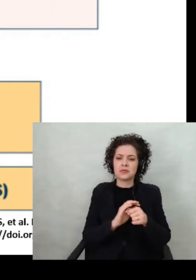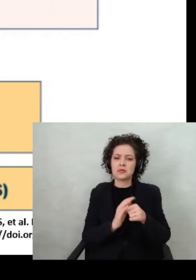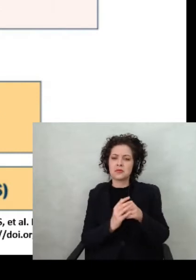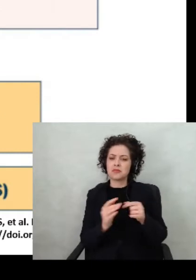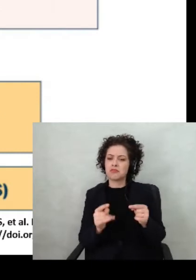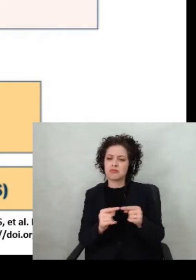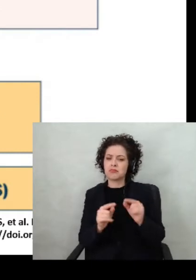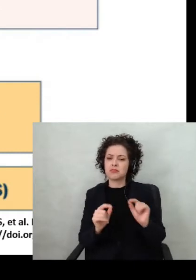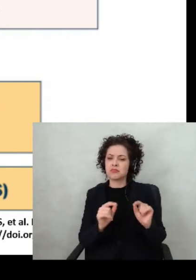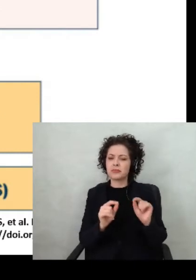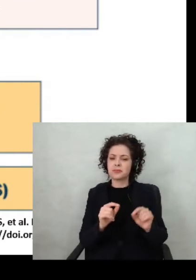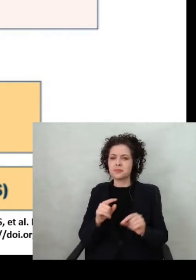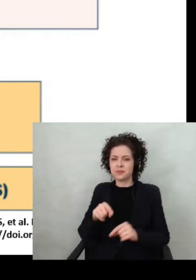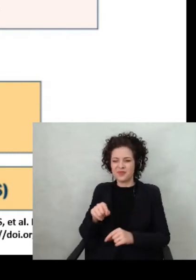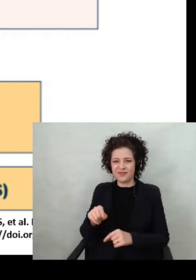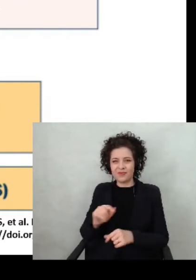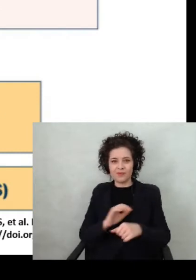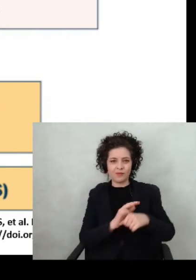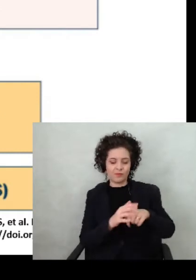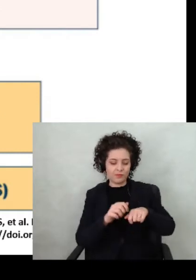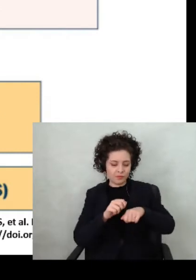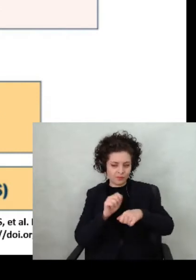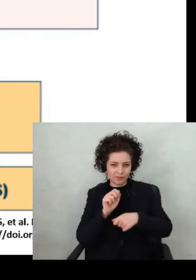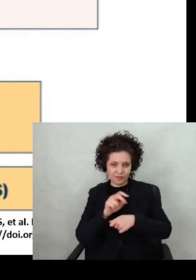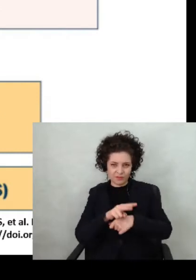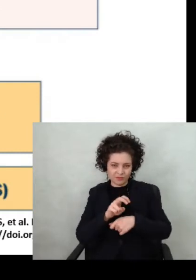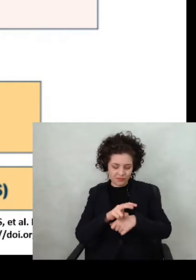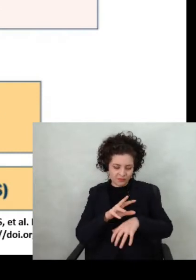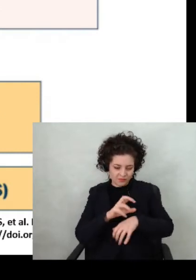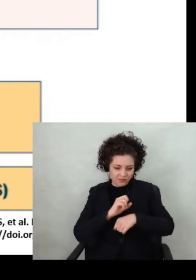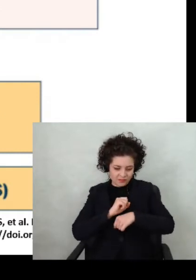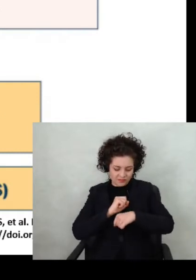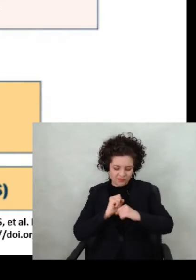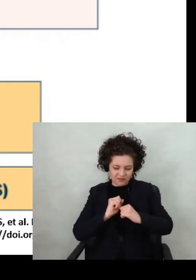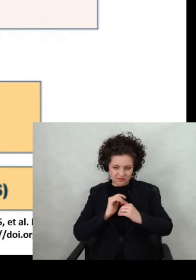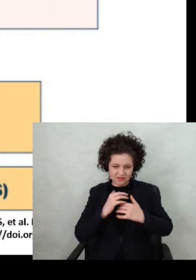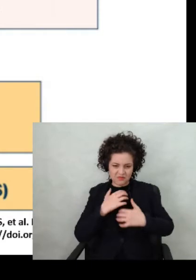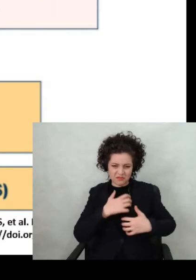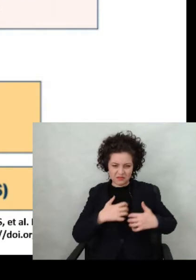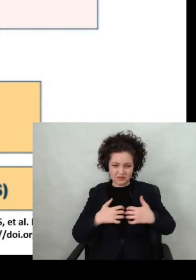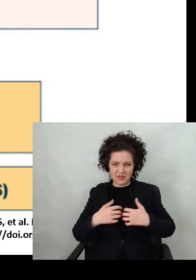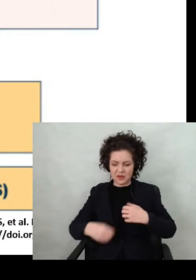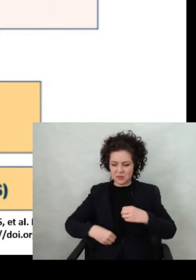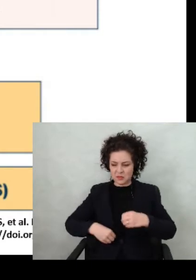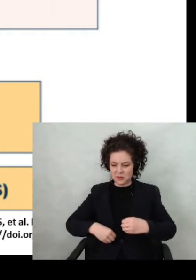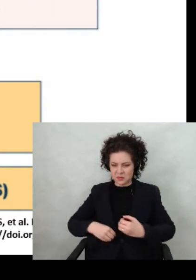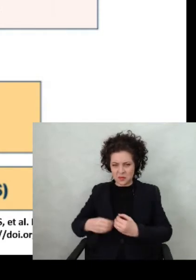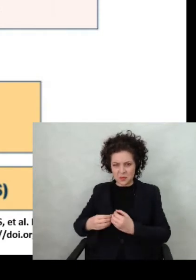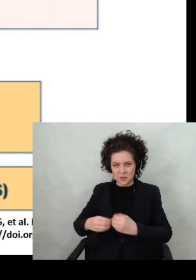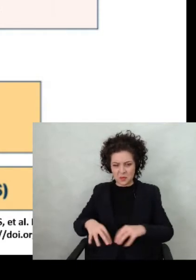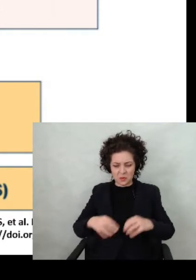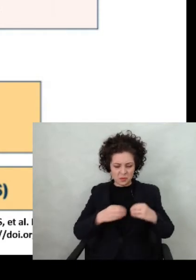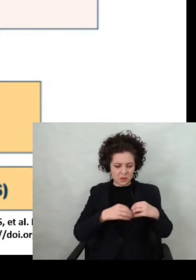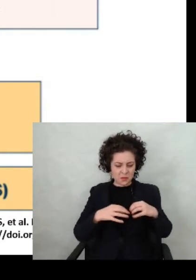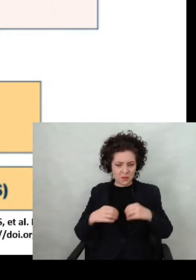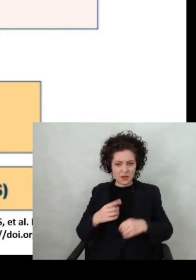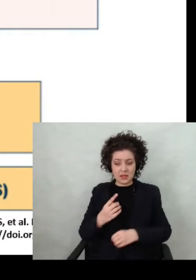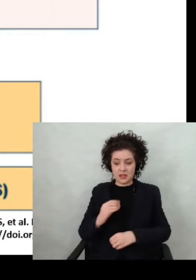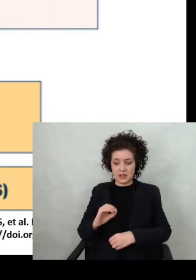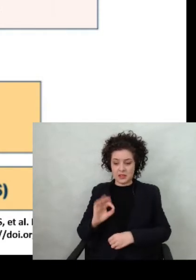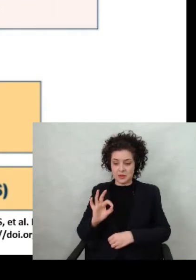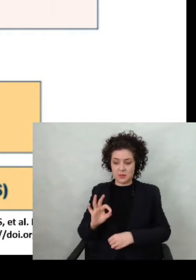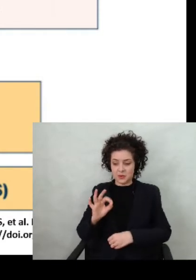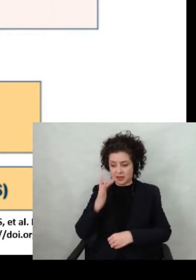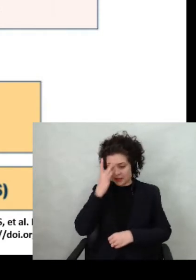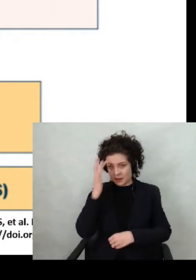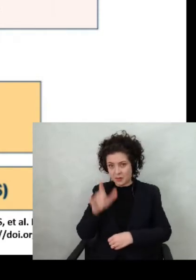infecção, ela provoca uma resposta imune disfuncional em cerca de 10% dos pacientes, que evoluem